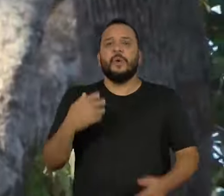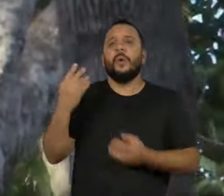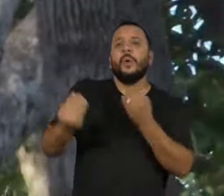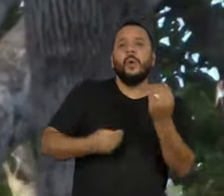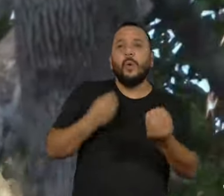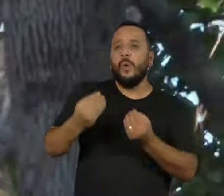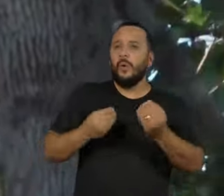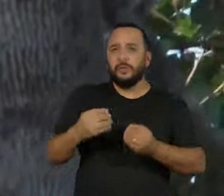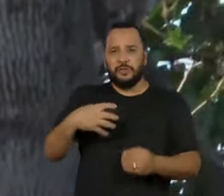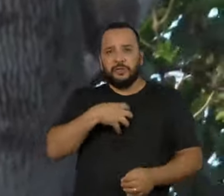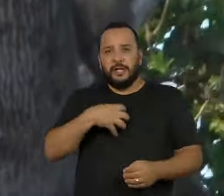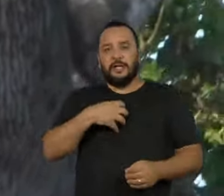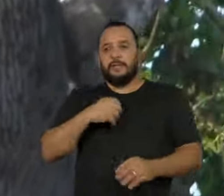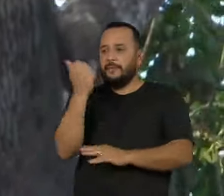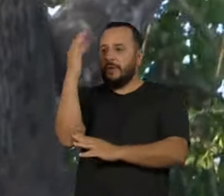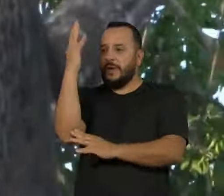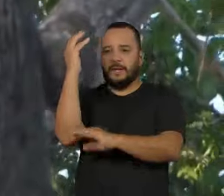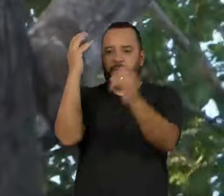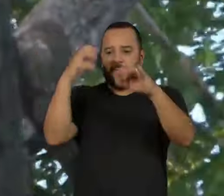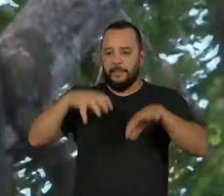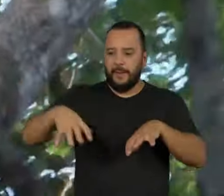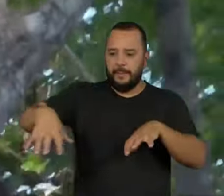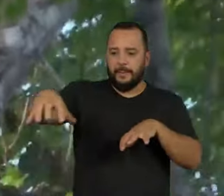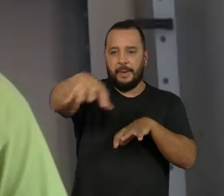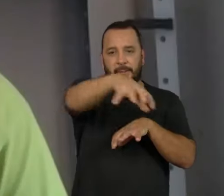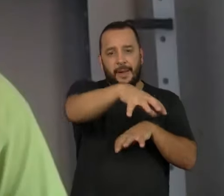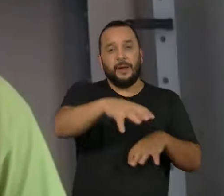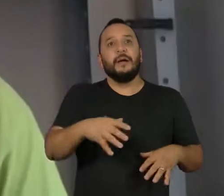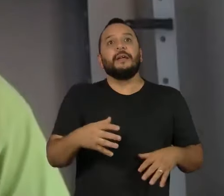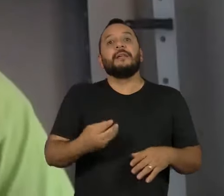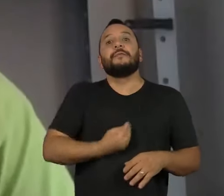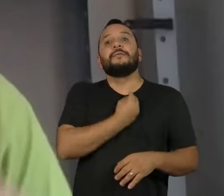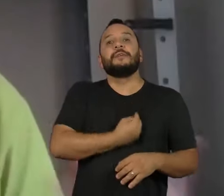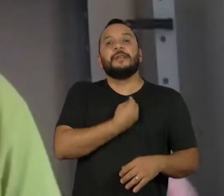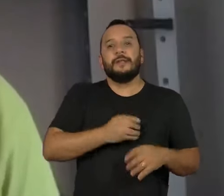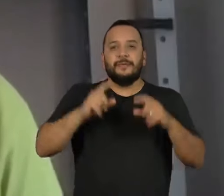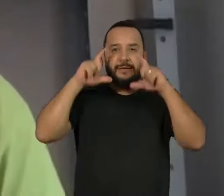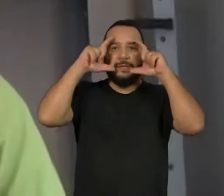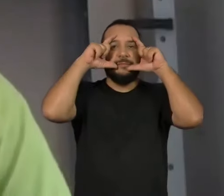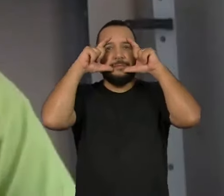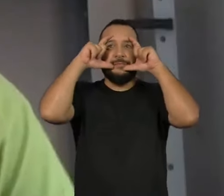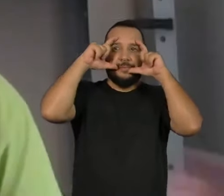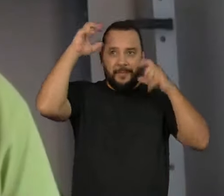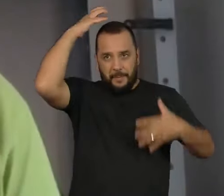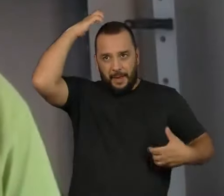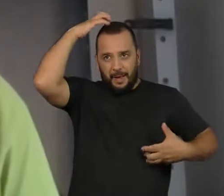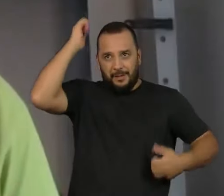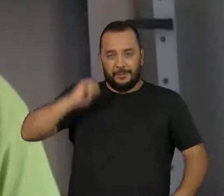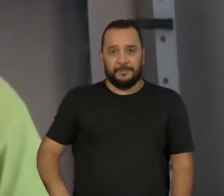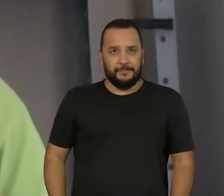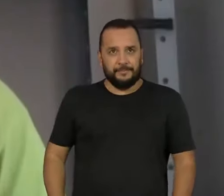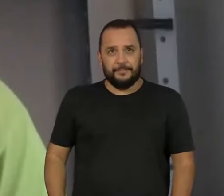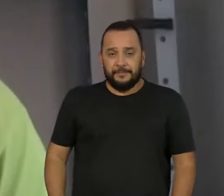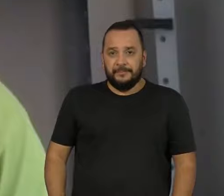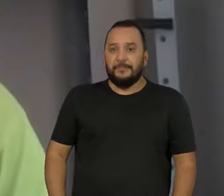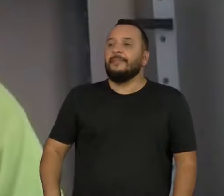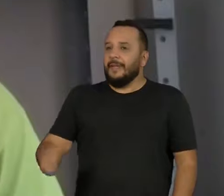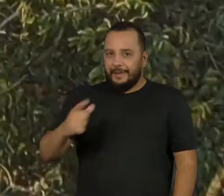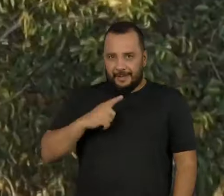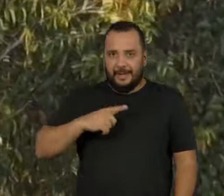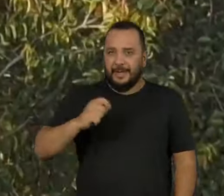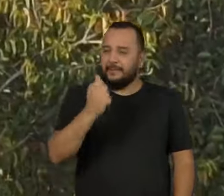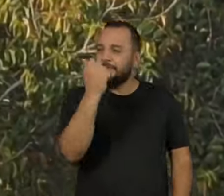estrutura da floresta onde vivem os muriquis. Essa paisagem ela está desconectada com